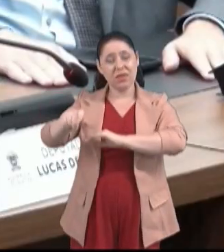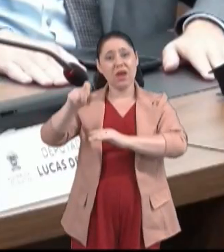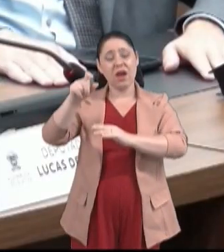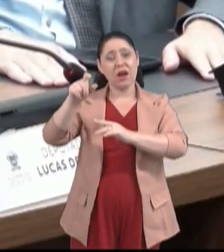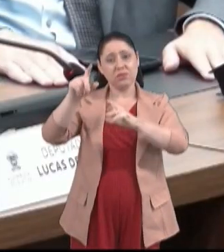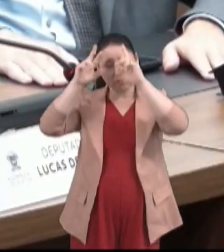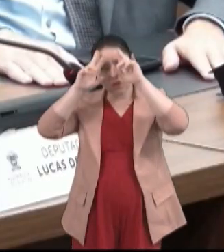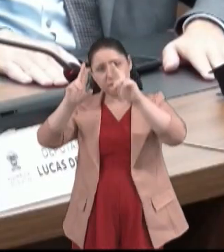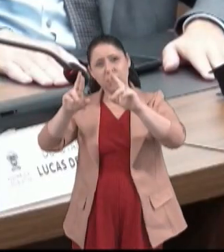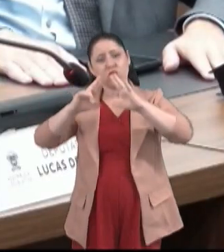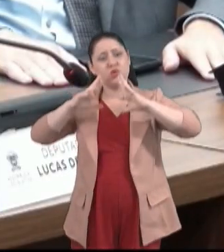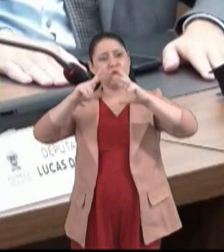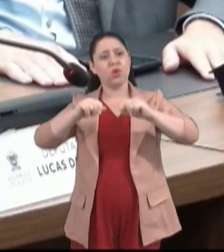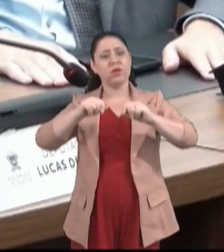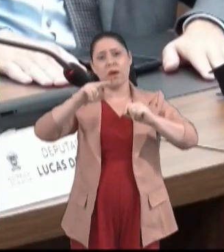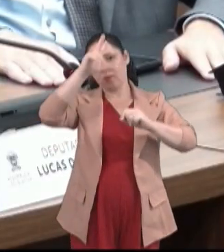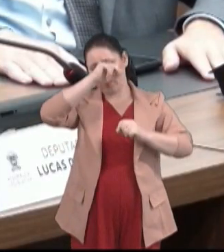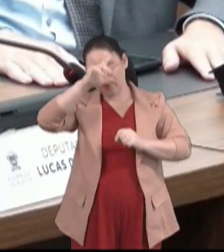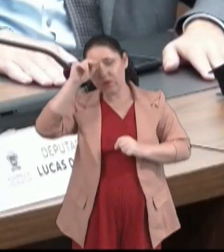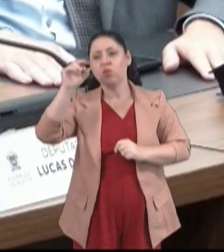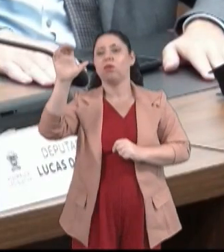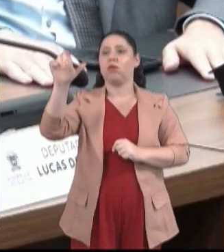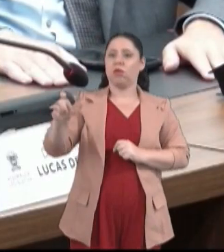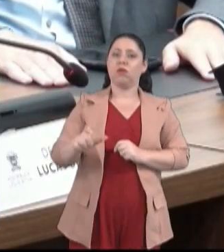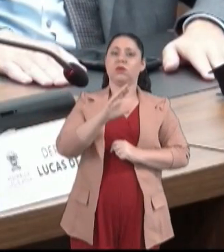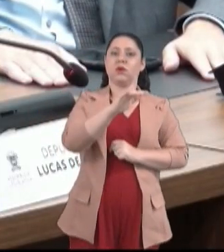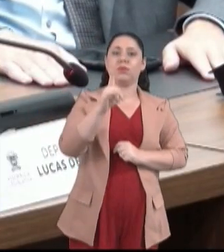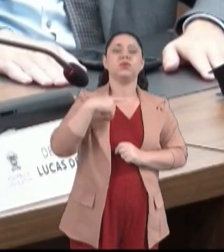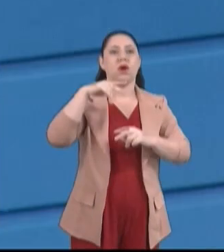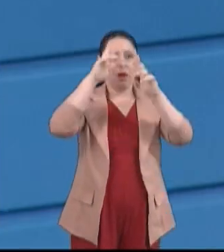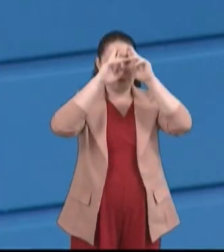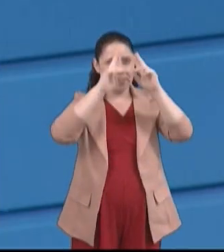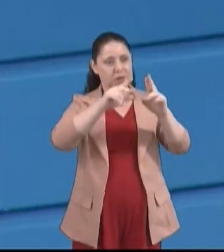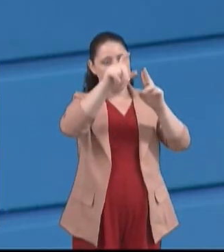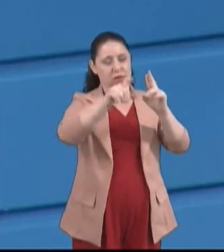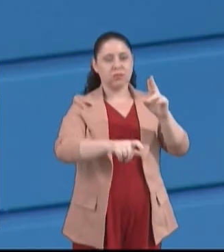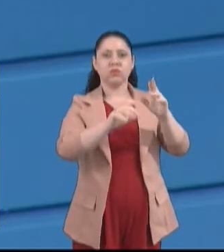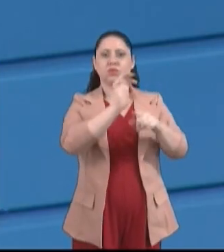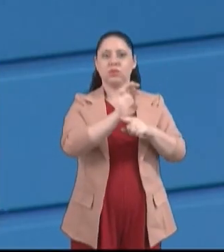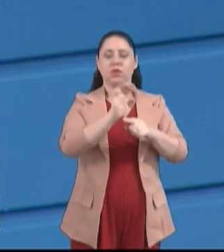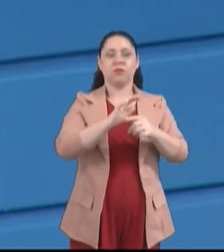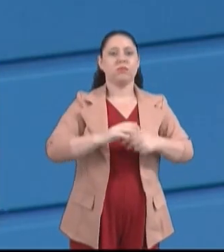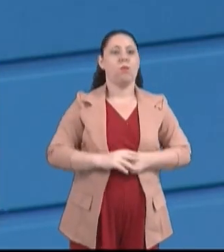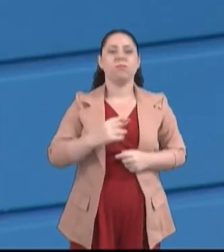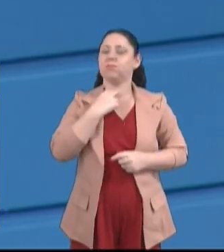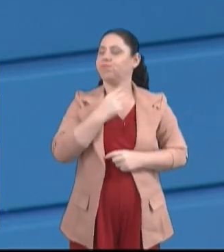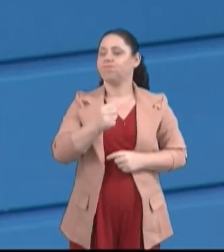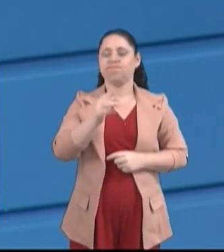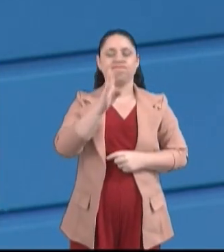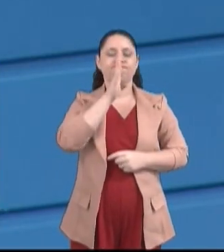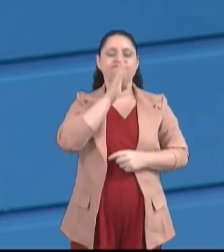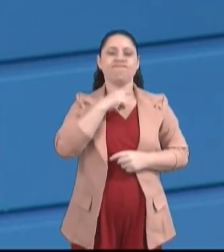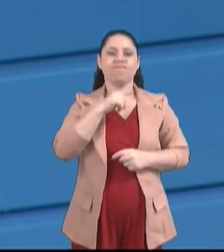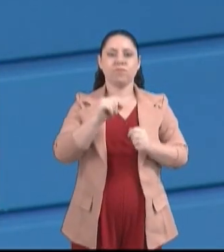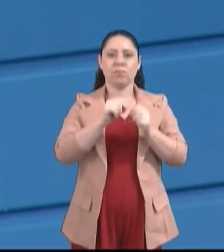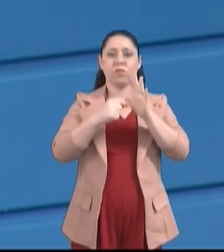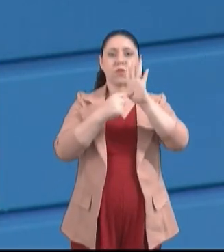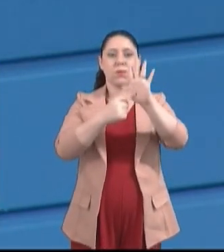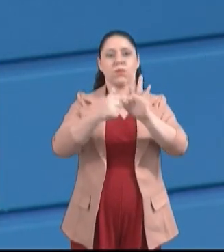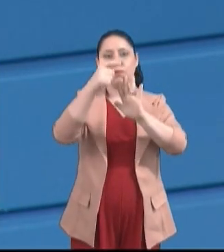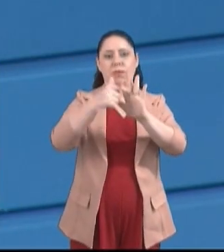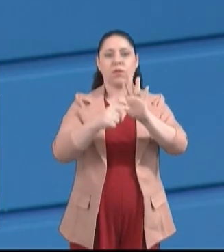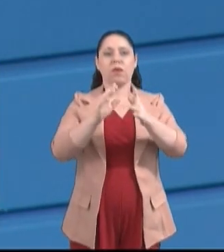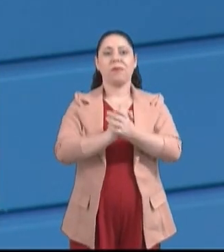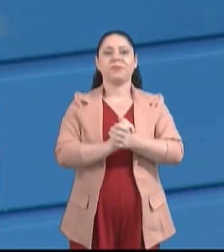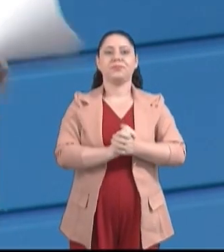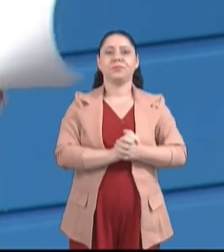sejam respeitados pela Prefeitura de Campo Grande, sejam respeitados pelo Estado. Então, não poderia deixar de colocar esse caso, que